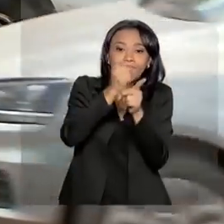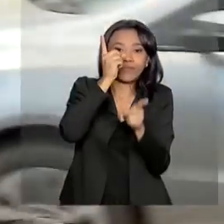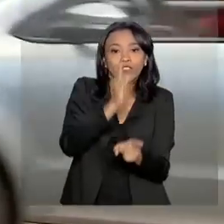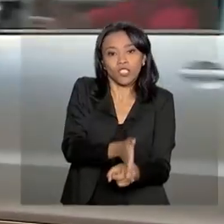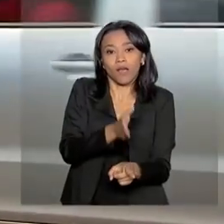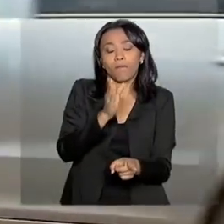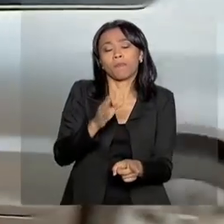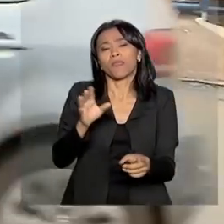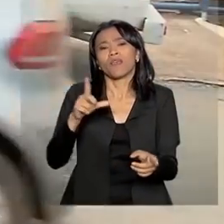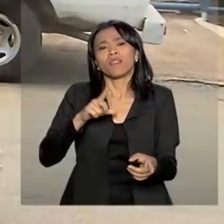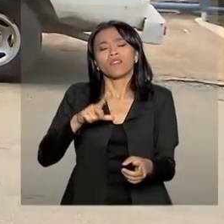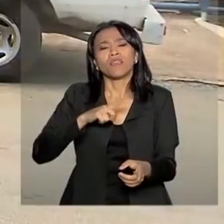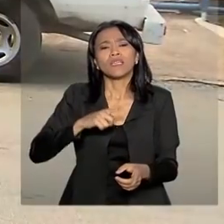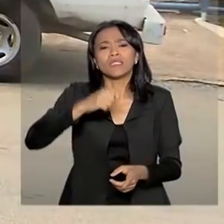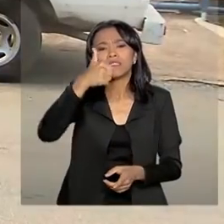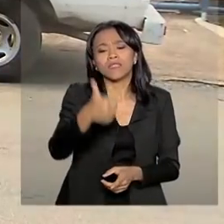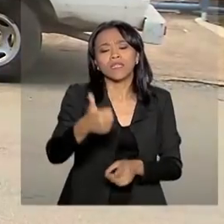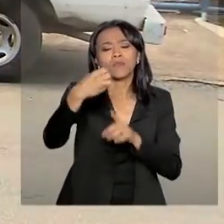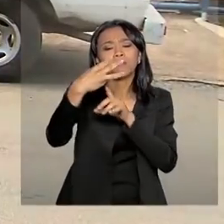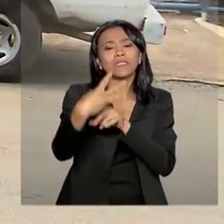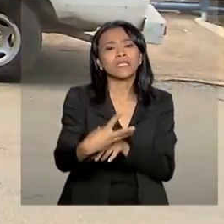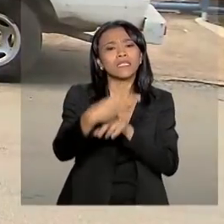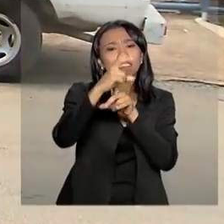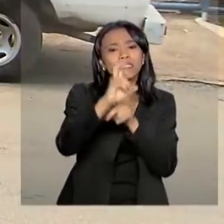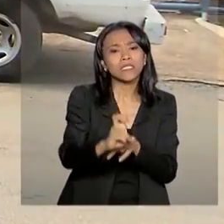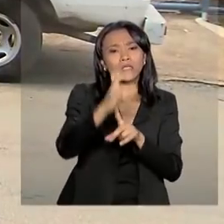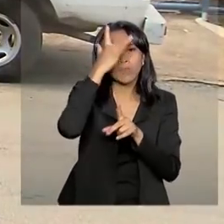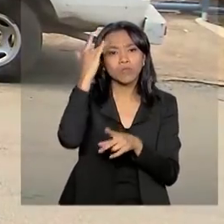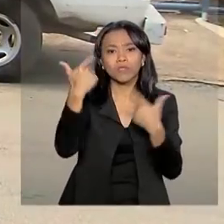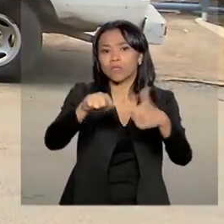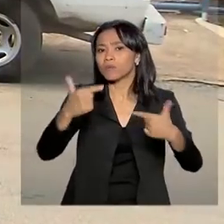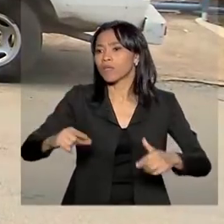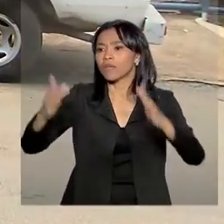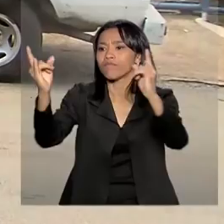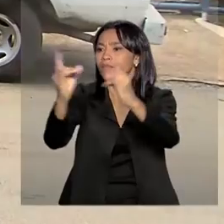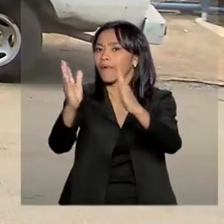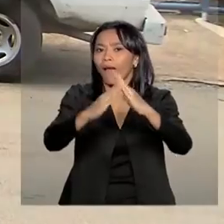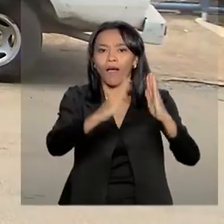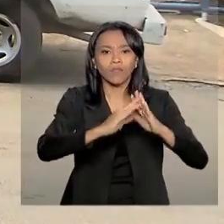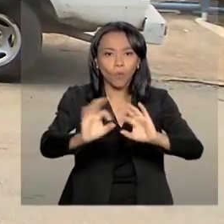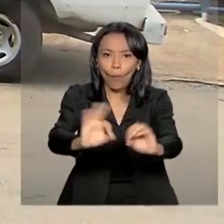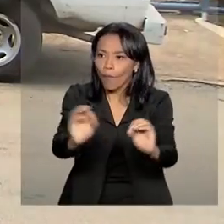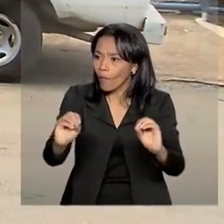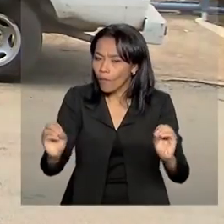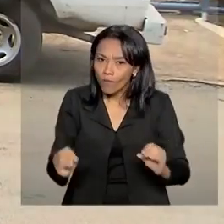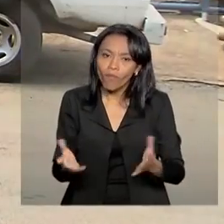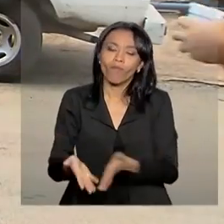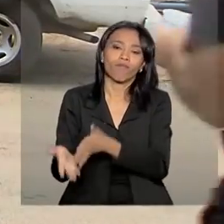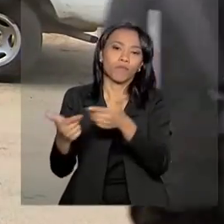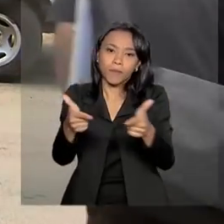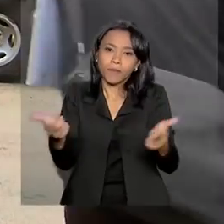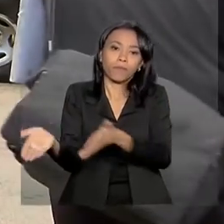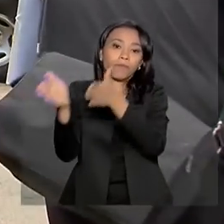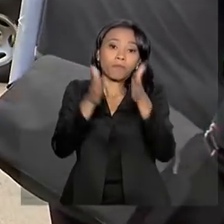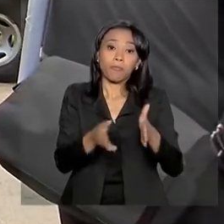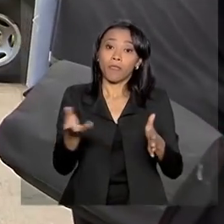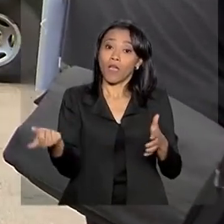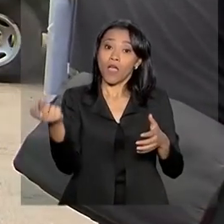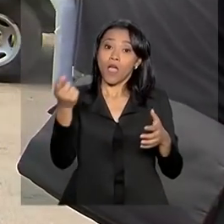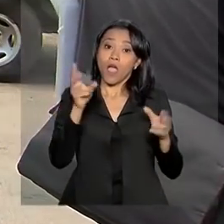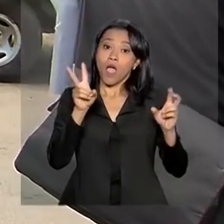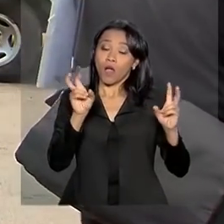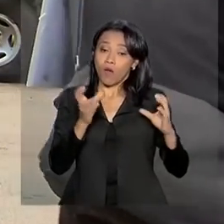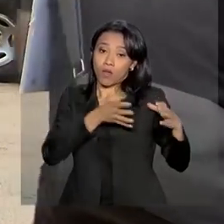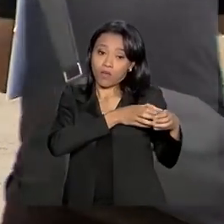há 135 pessoas que estão desabrigadas. Bom, voltando agora a falar dos 132 militares israelenses que chegaram